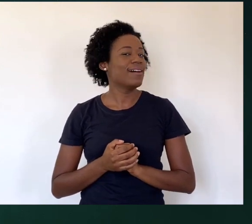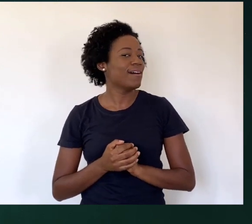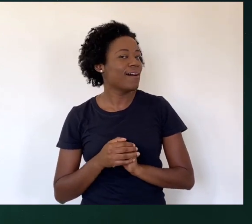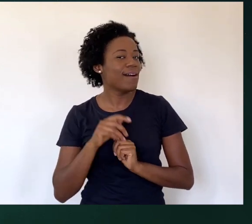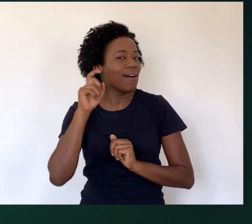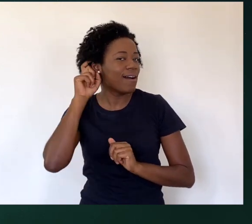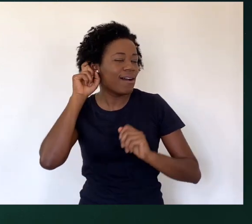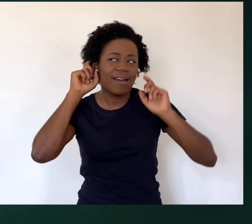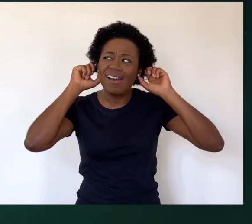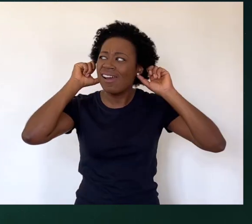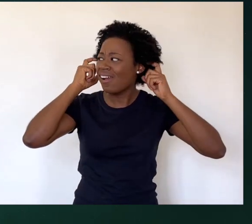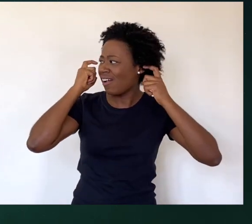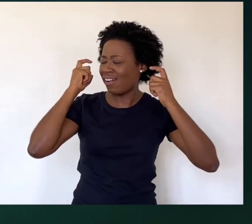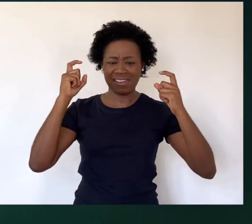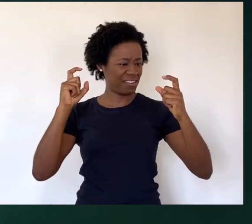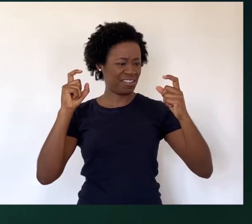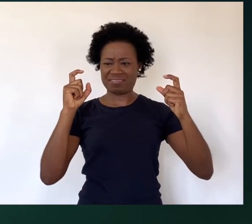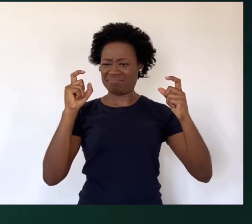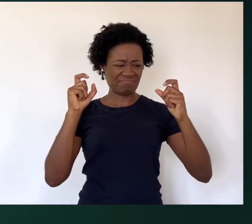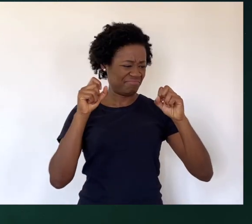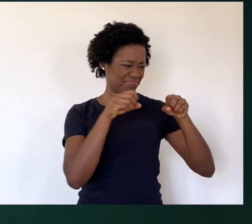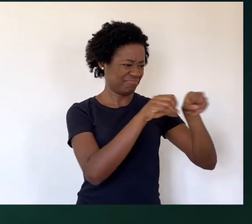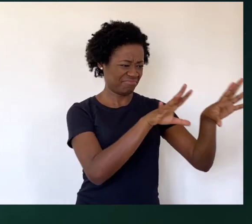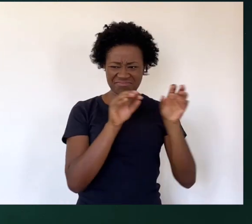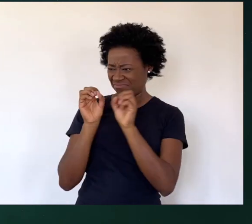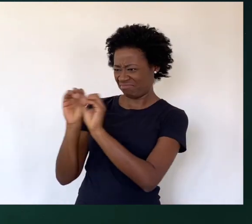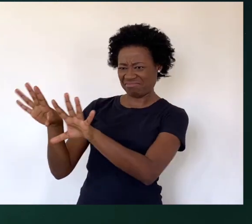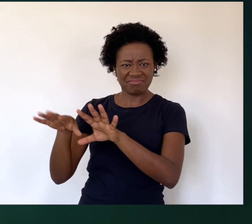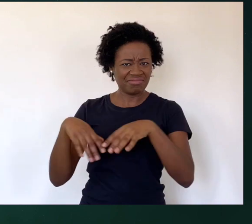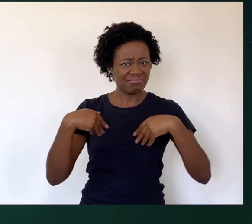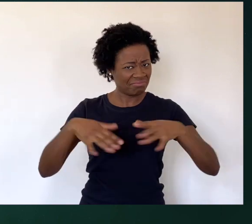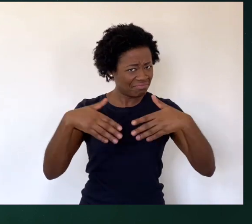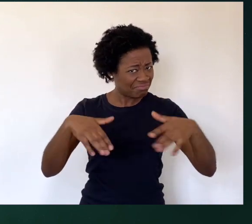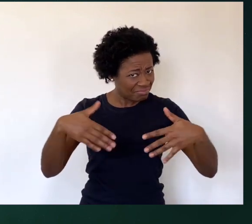Vão embora duas orelhinhas tortas.